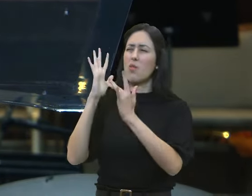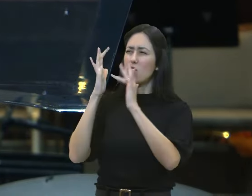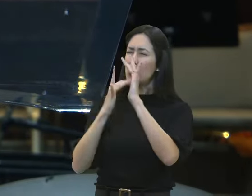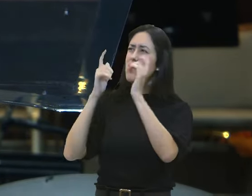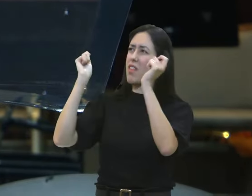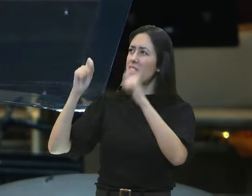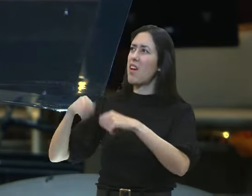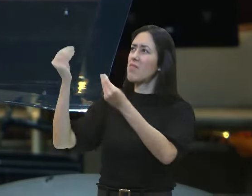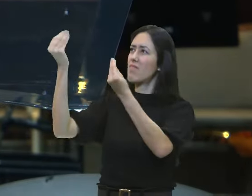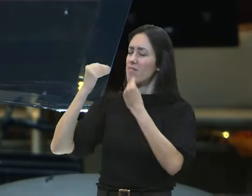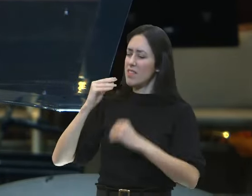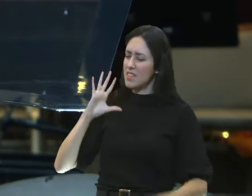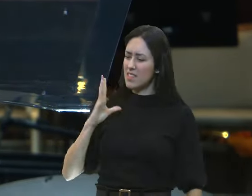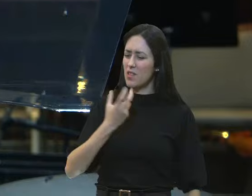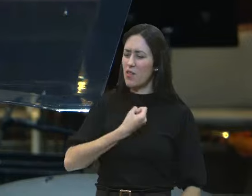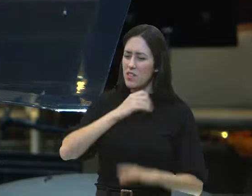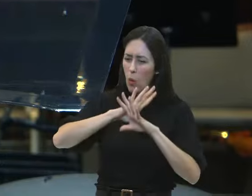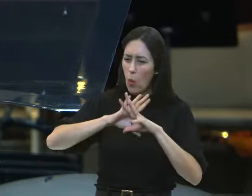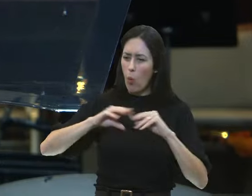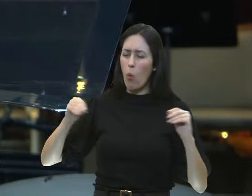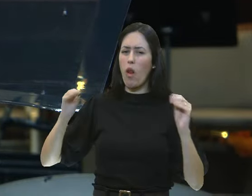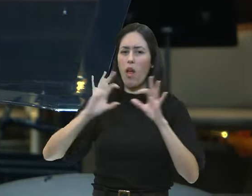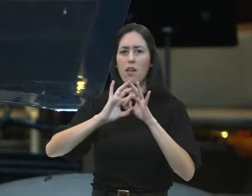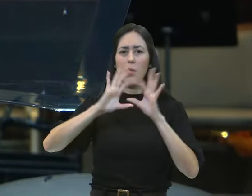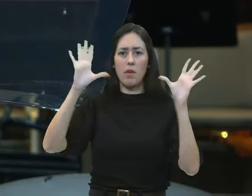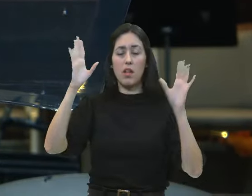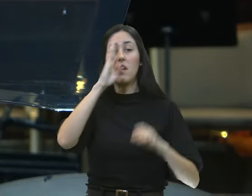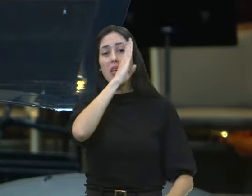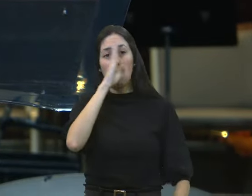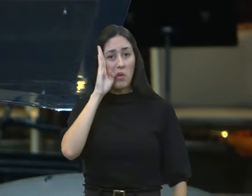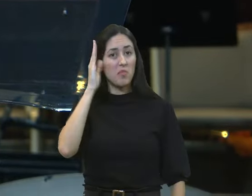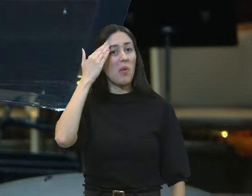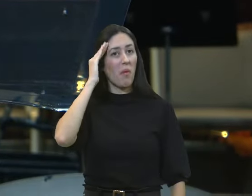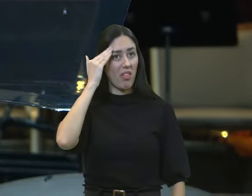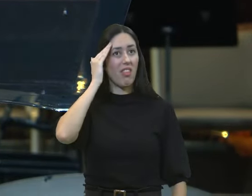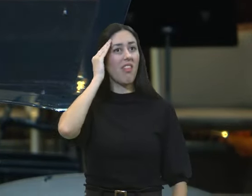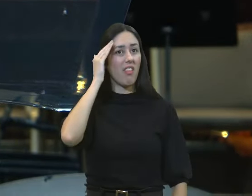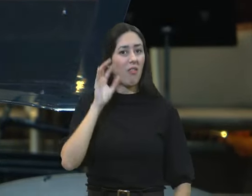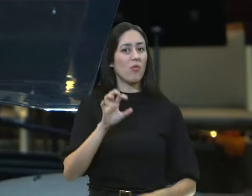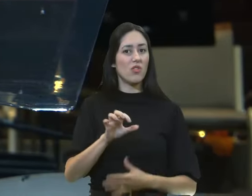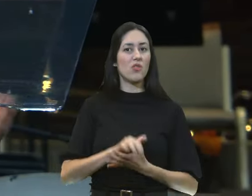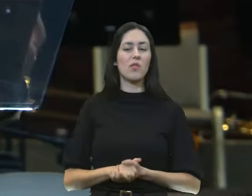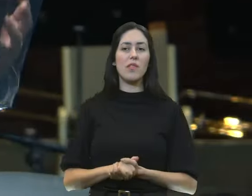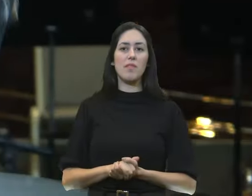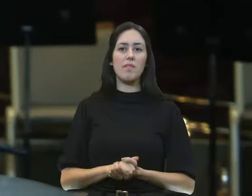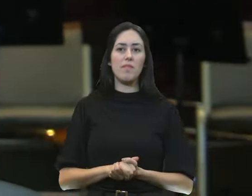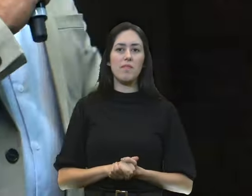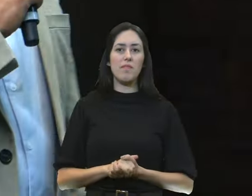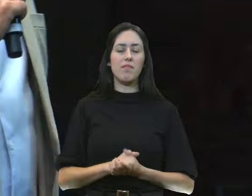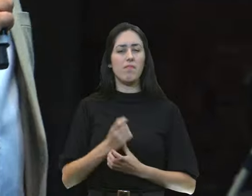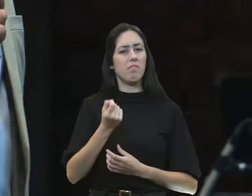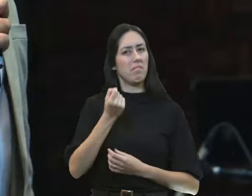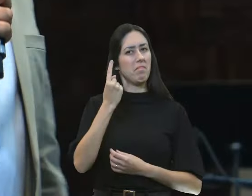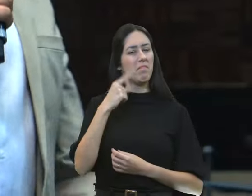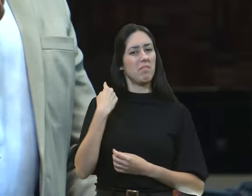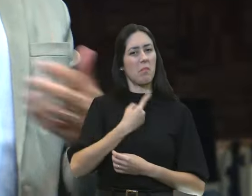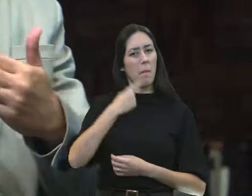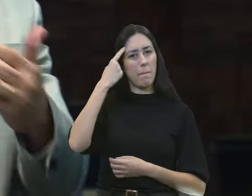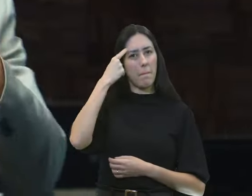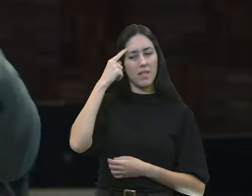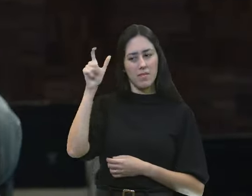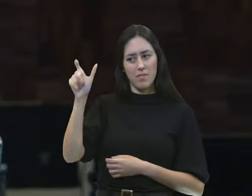pode me curar, que Ele pode me libertar. Bartimeu entendeu isso. E é curioso a gente pensar em quem era o Bartimeu, porque